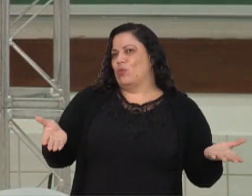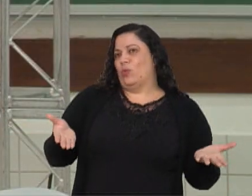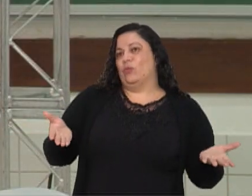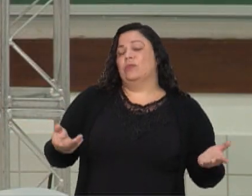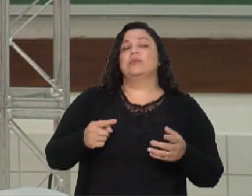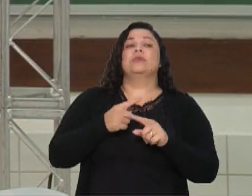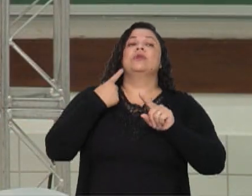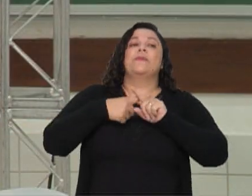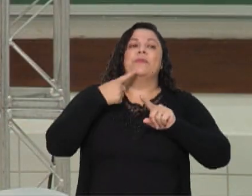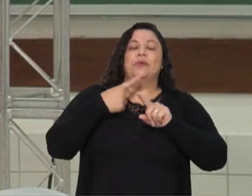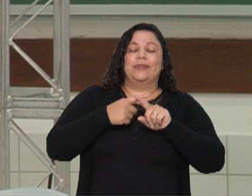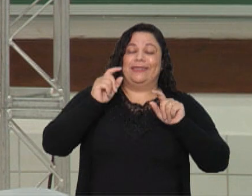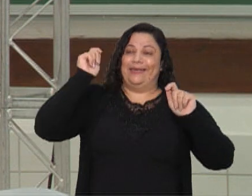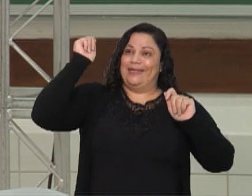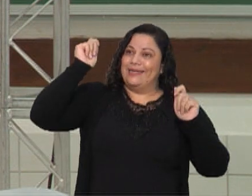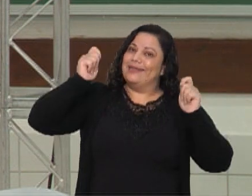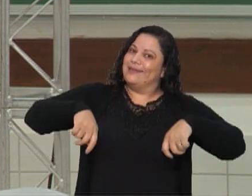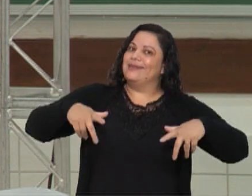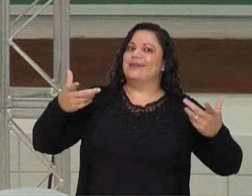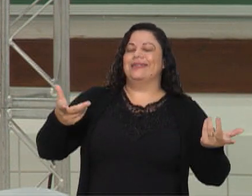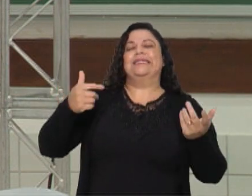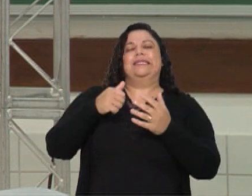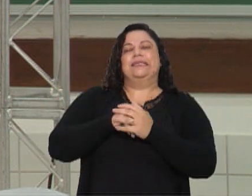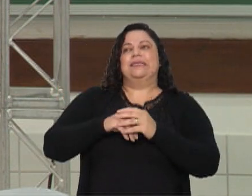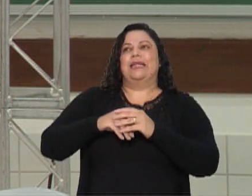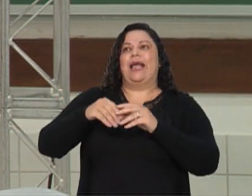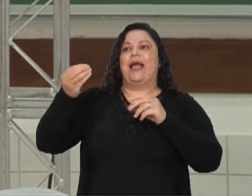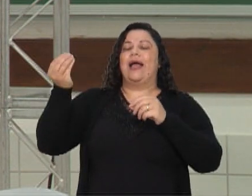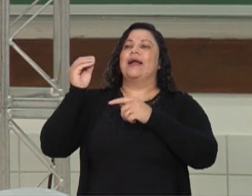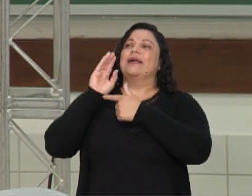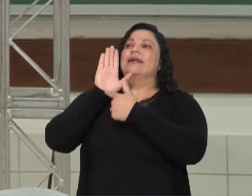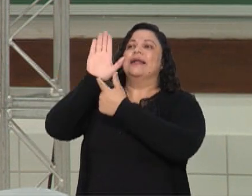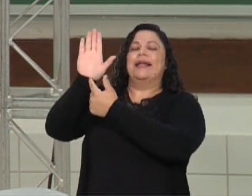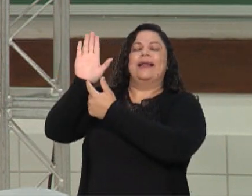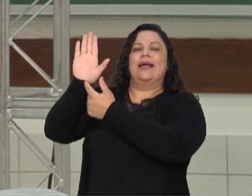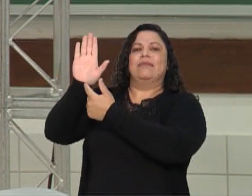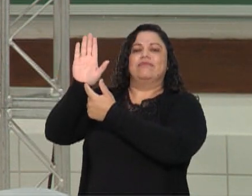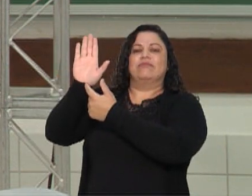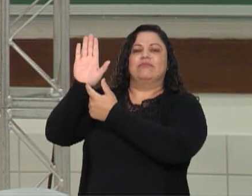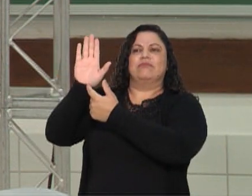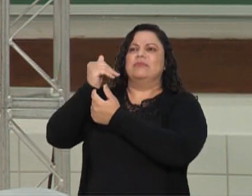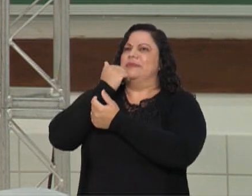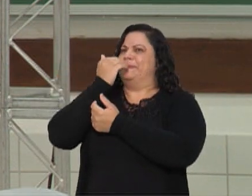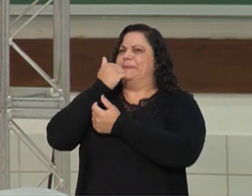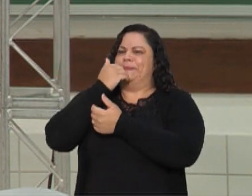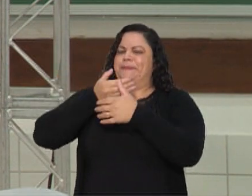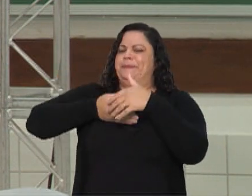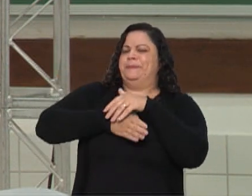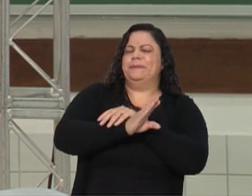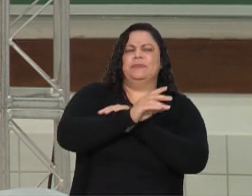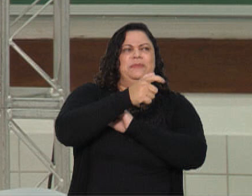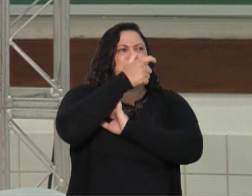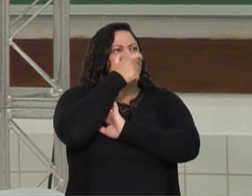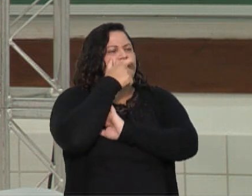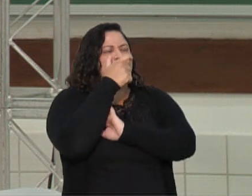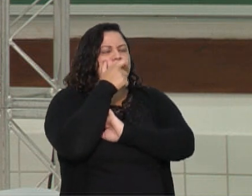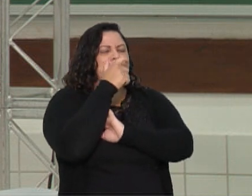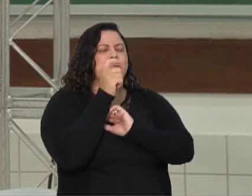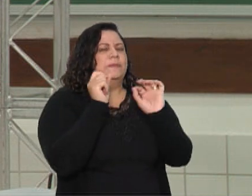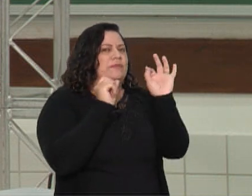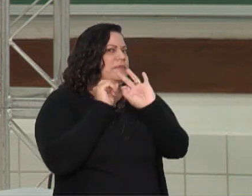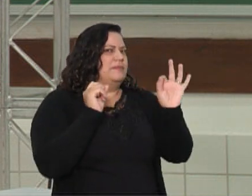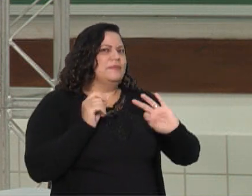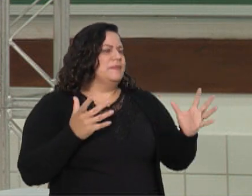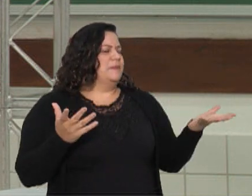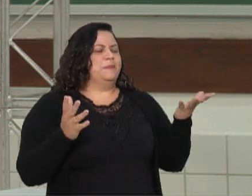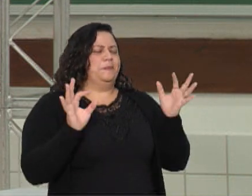Gente, está exposto lá, estão as obras lá, a gente não, ninguém consegue entrar lá para assistir, né? Ou para ver, né?